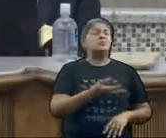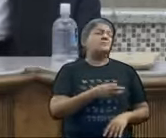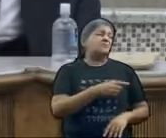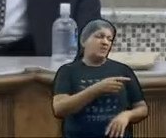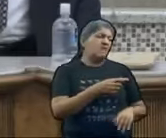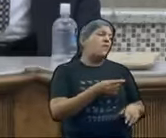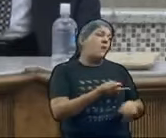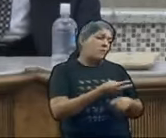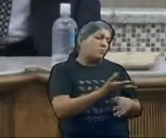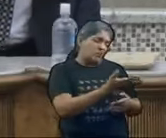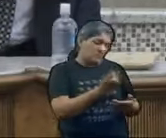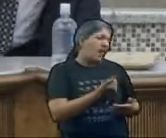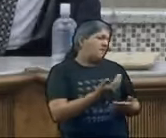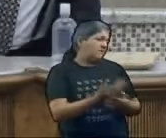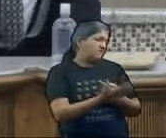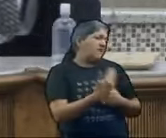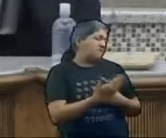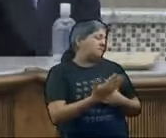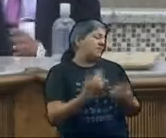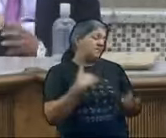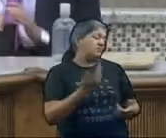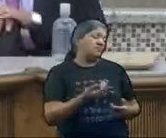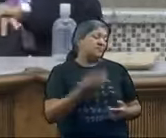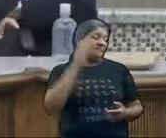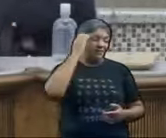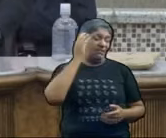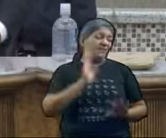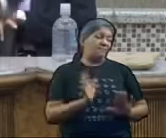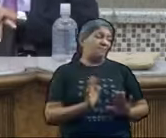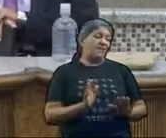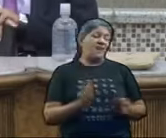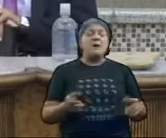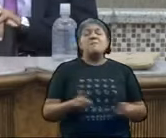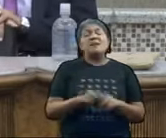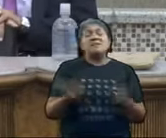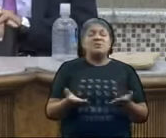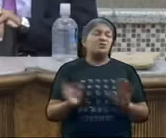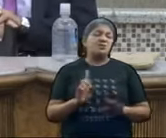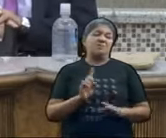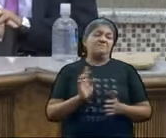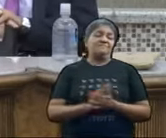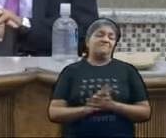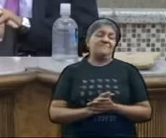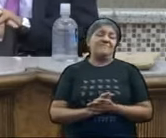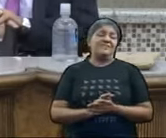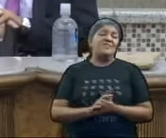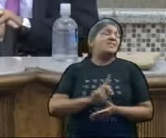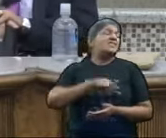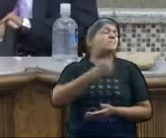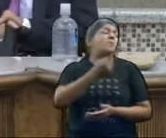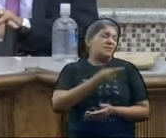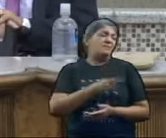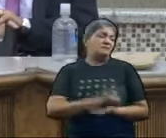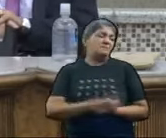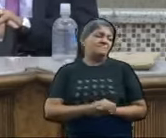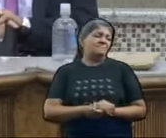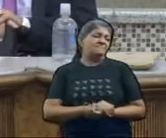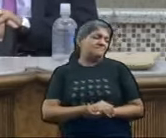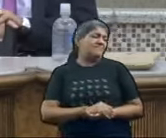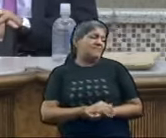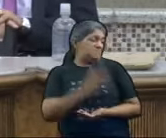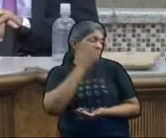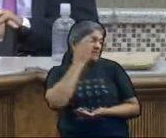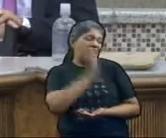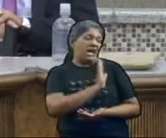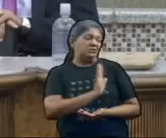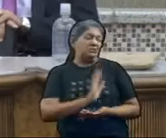uns escarneceram, esses foram contra de vez. Outros disseram, acerca deste Cristo nós queremos te ouvir outra vez. São os